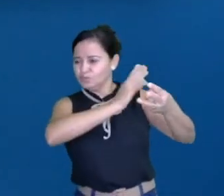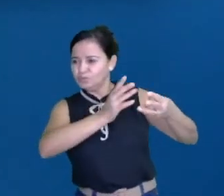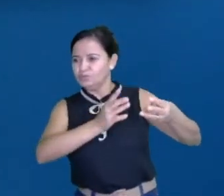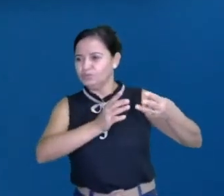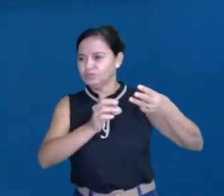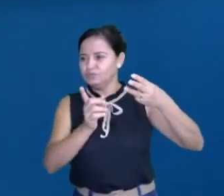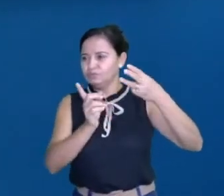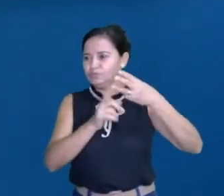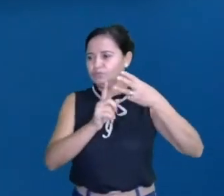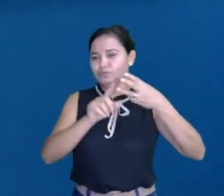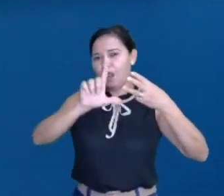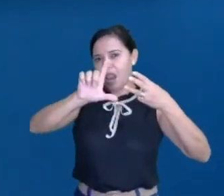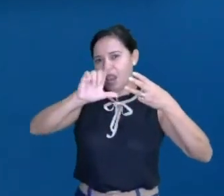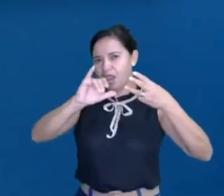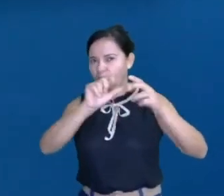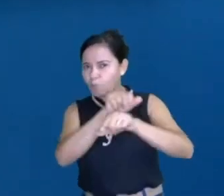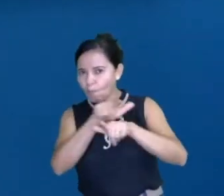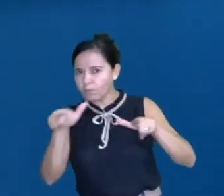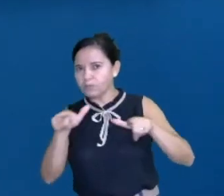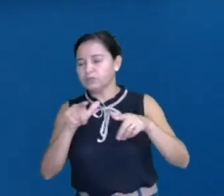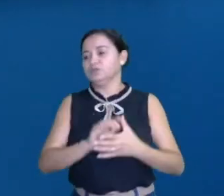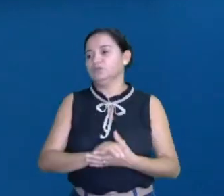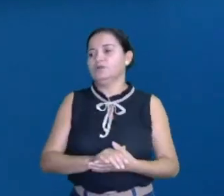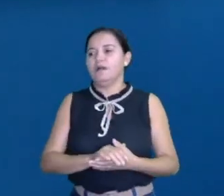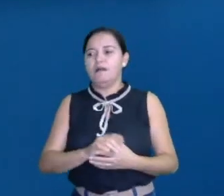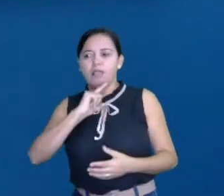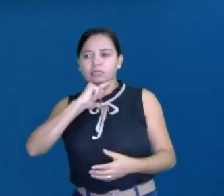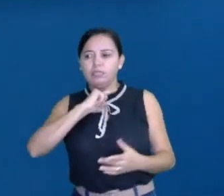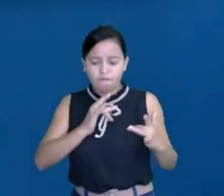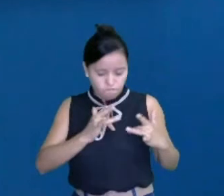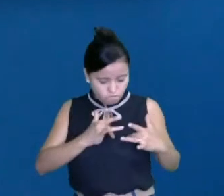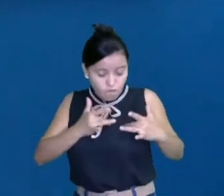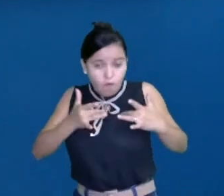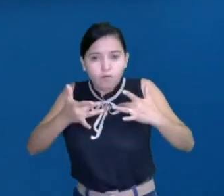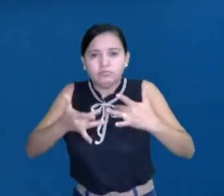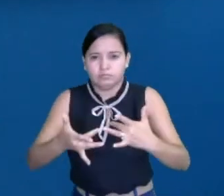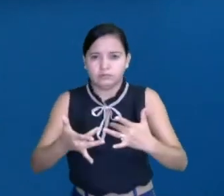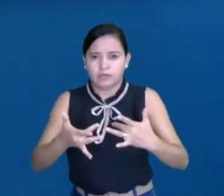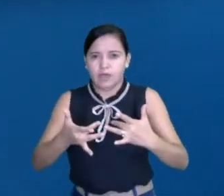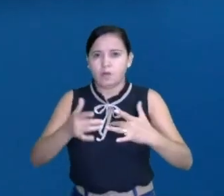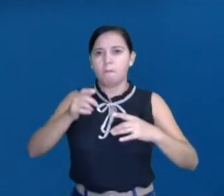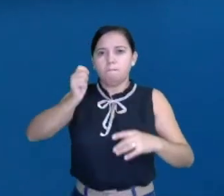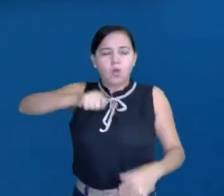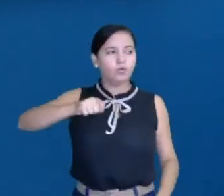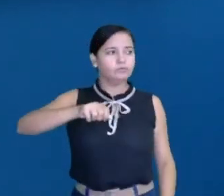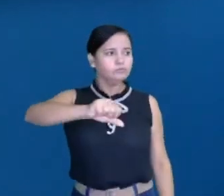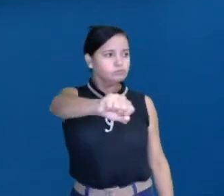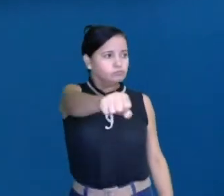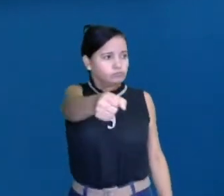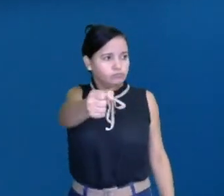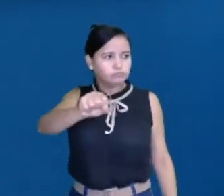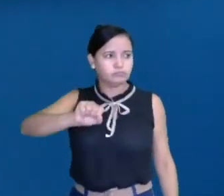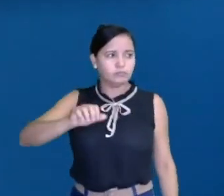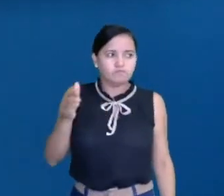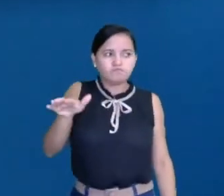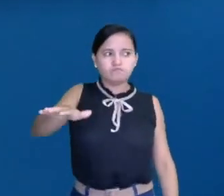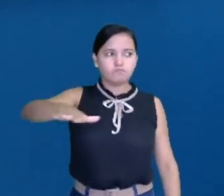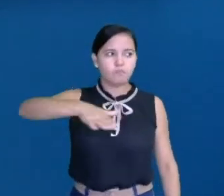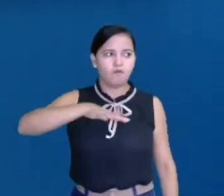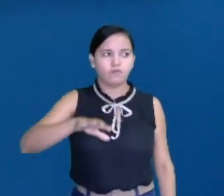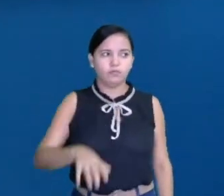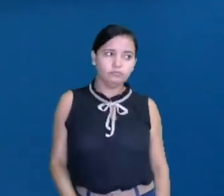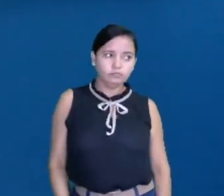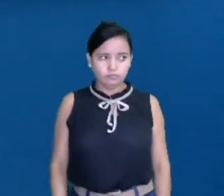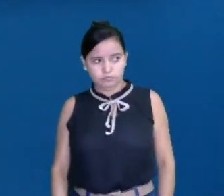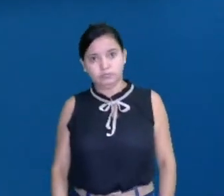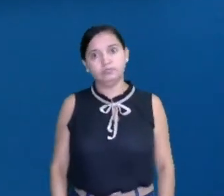conseguimos movimentar voluntariamente, de acordo com a nossa vontade. Eu posso mover o braço quando quiser, posso mover a